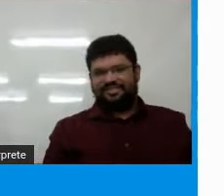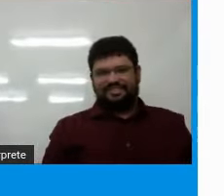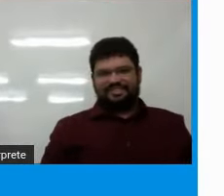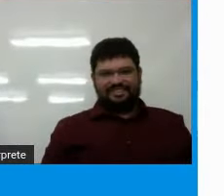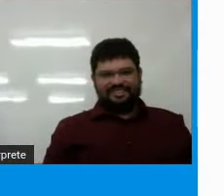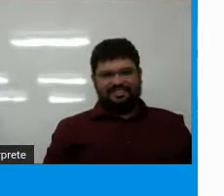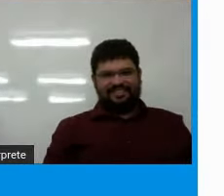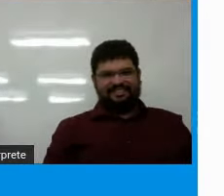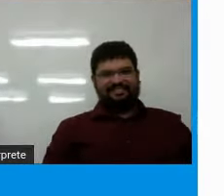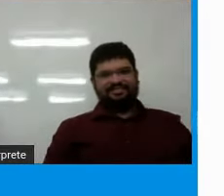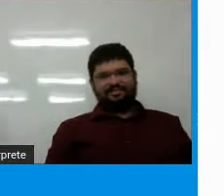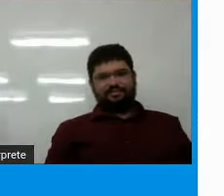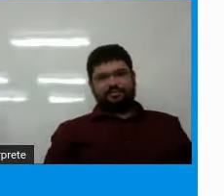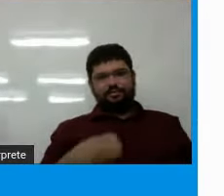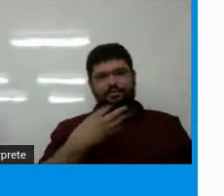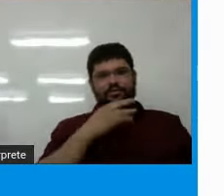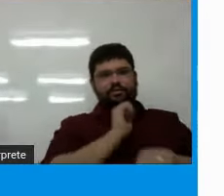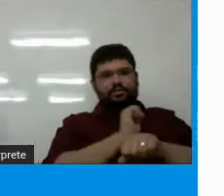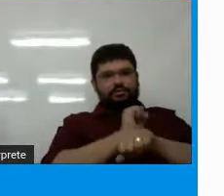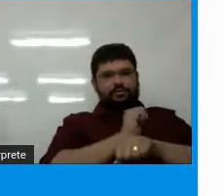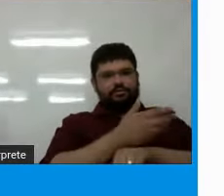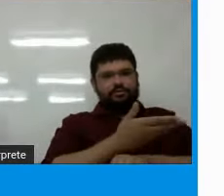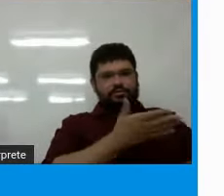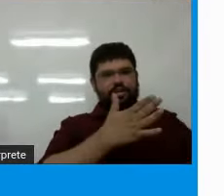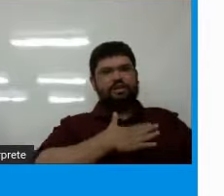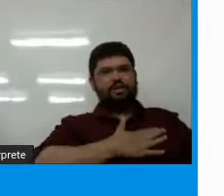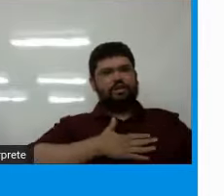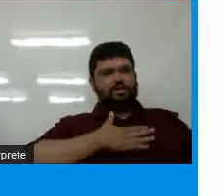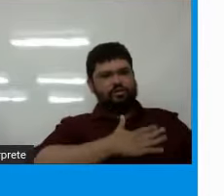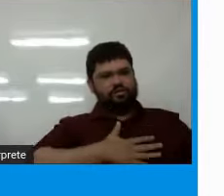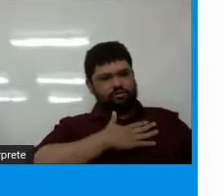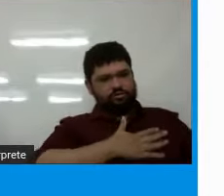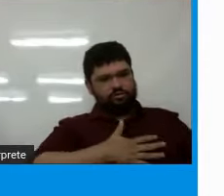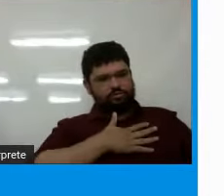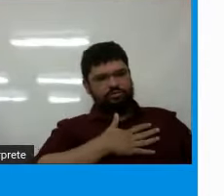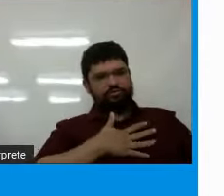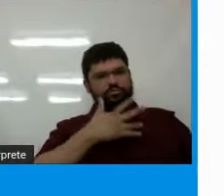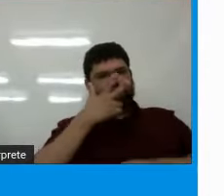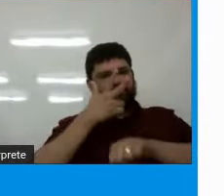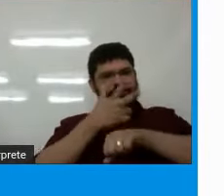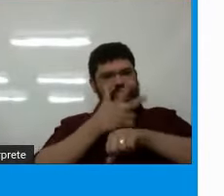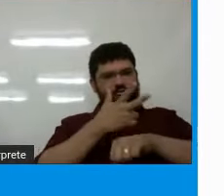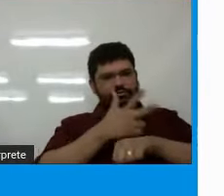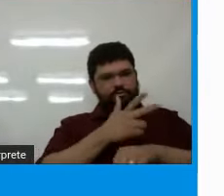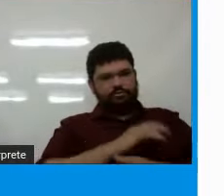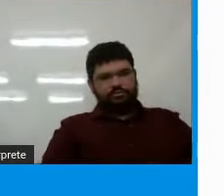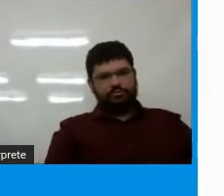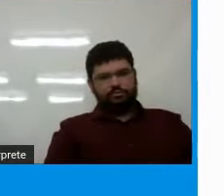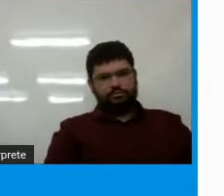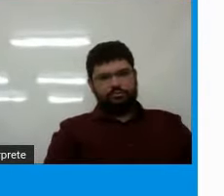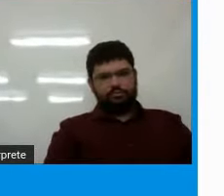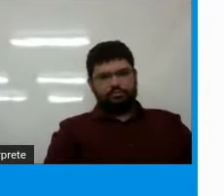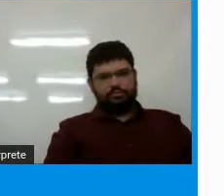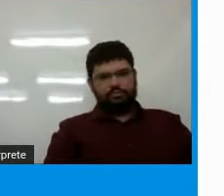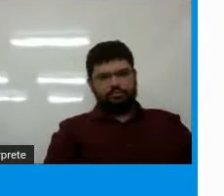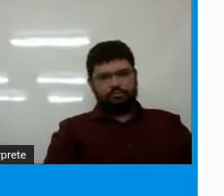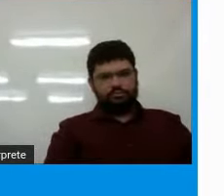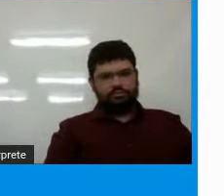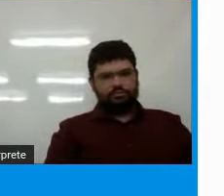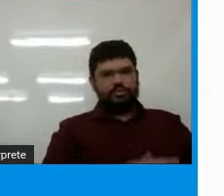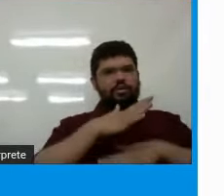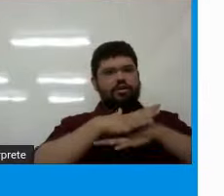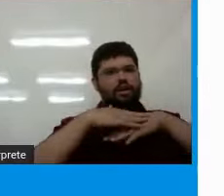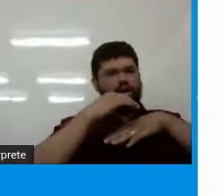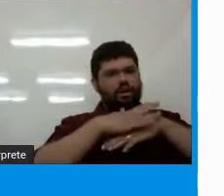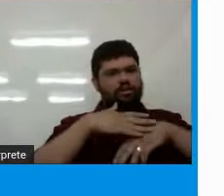Bem, pessoal, eu espero que vocês tenham gostado do vídeo, né? Eu tenho um carinho grande por